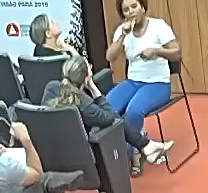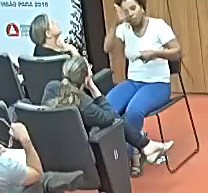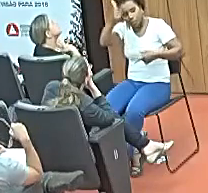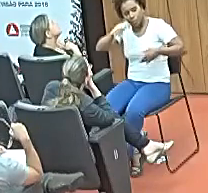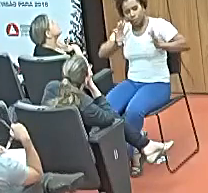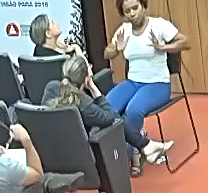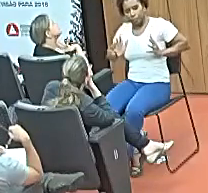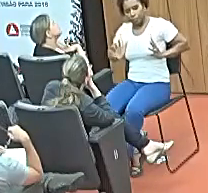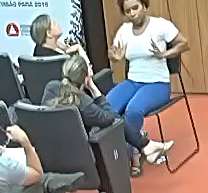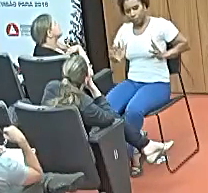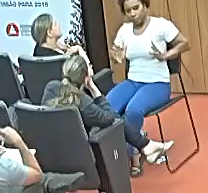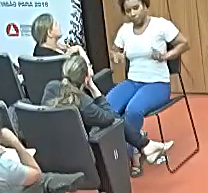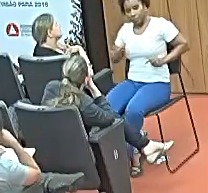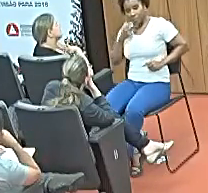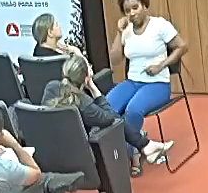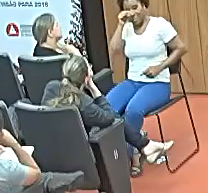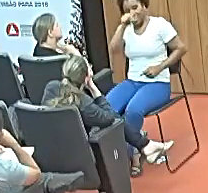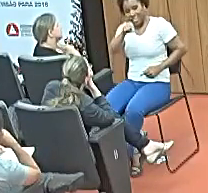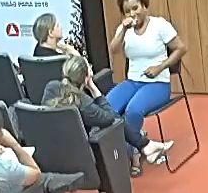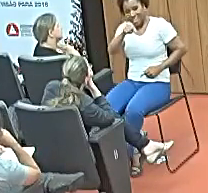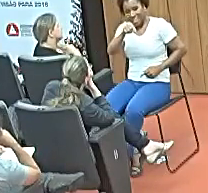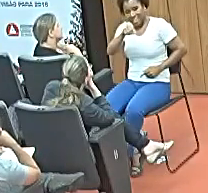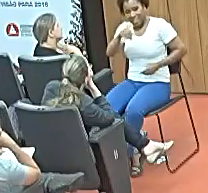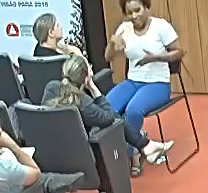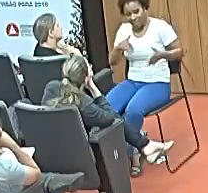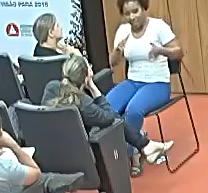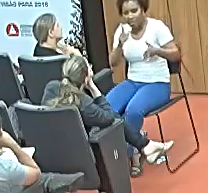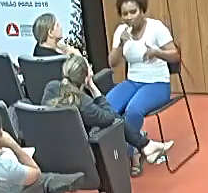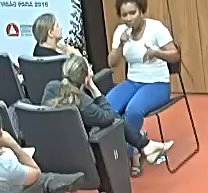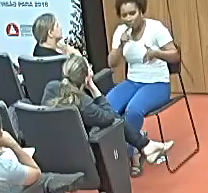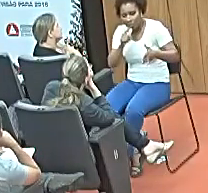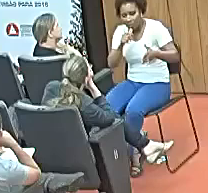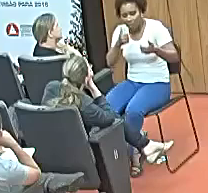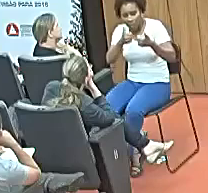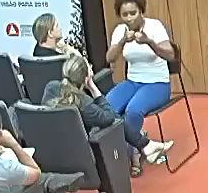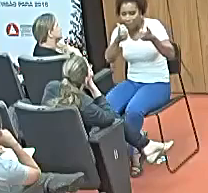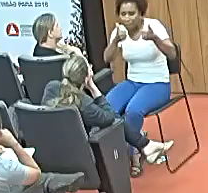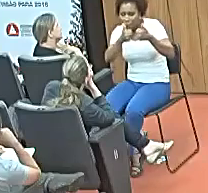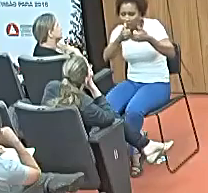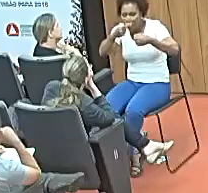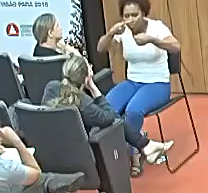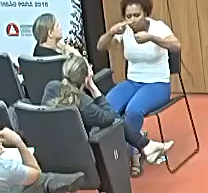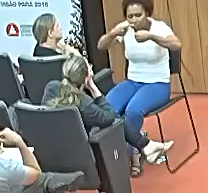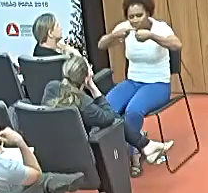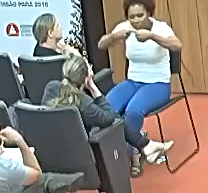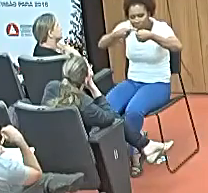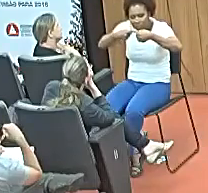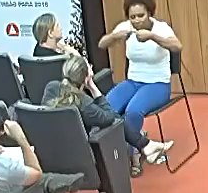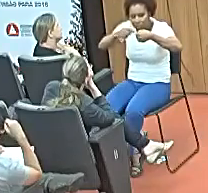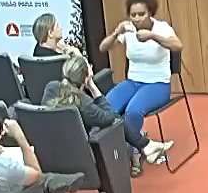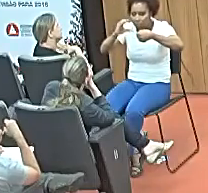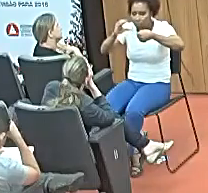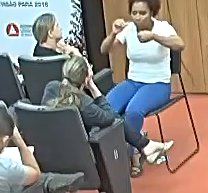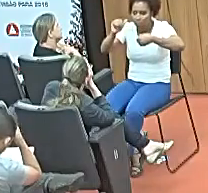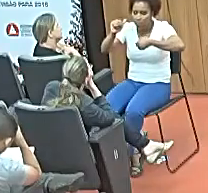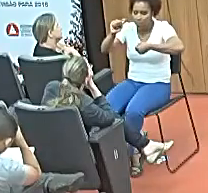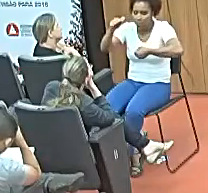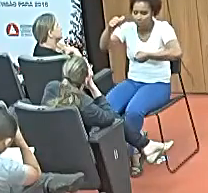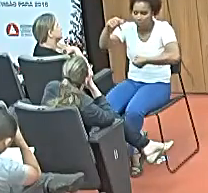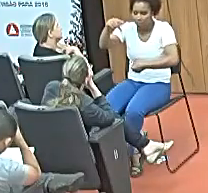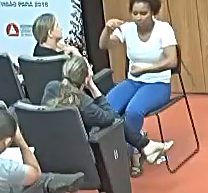ele está situado na cidade de capelinha em minas gerais o próximo